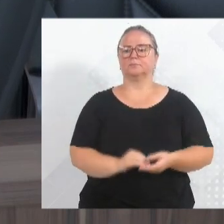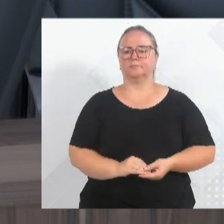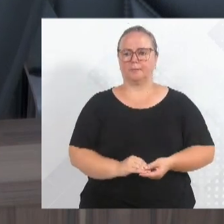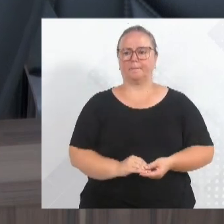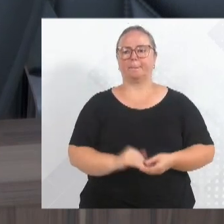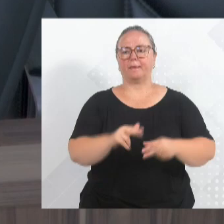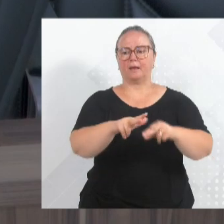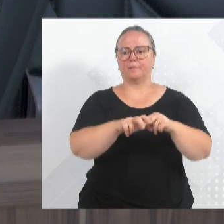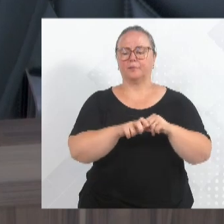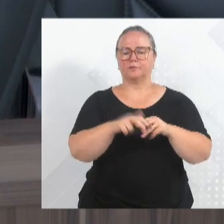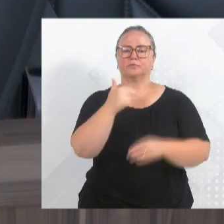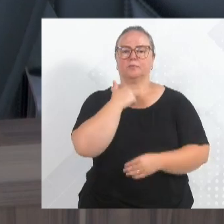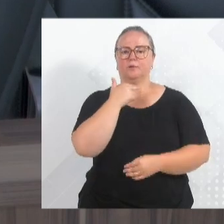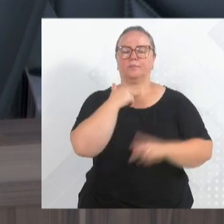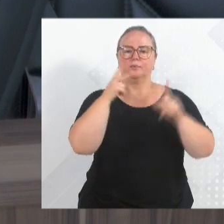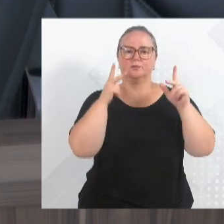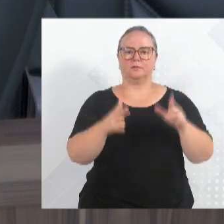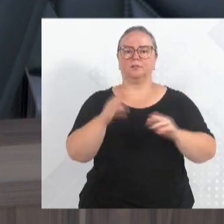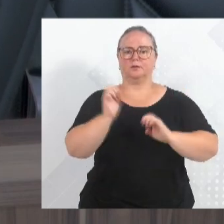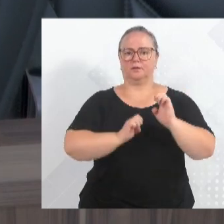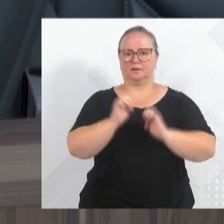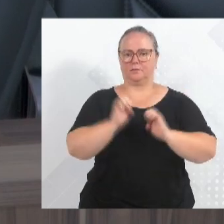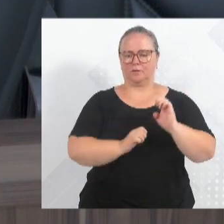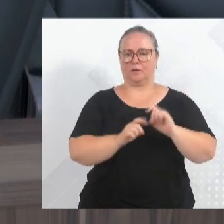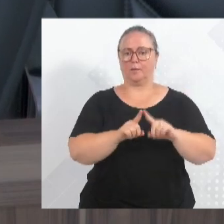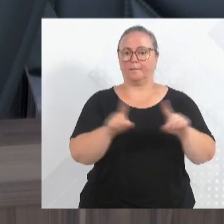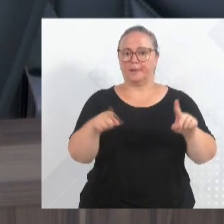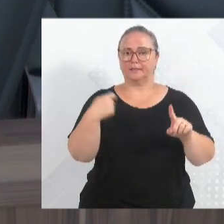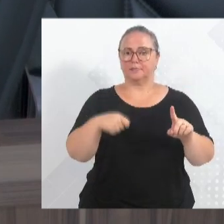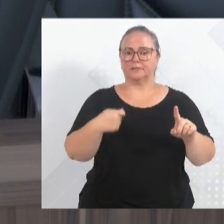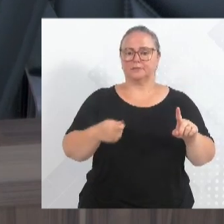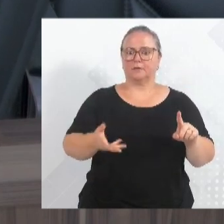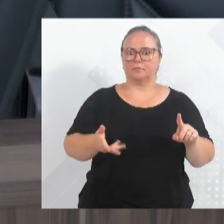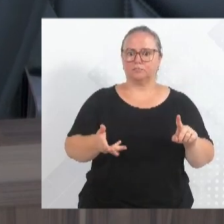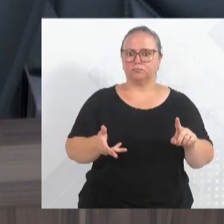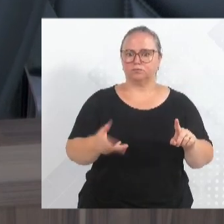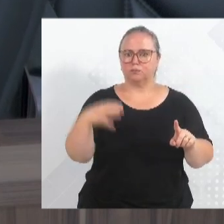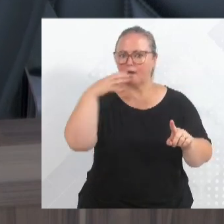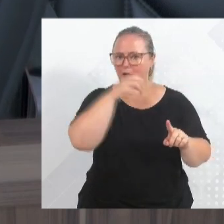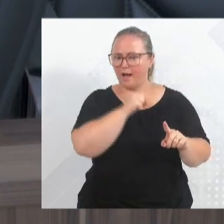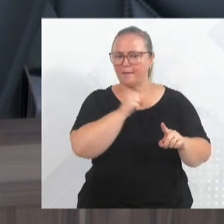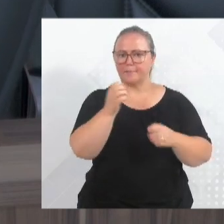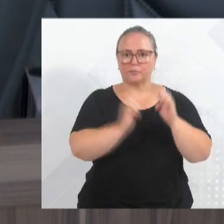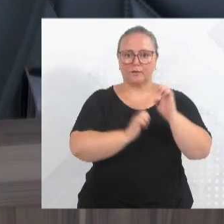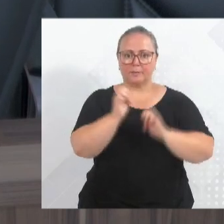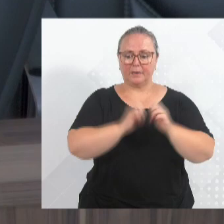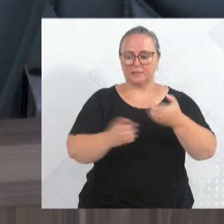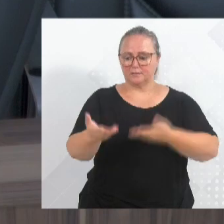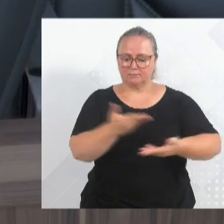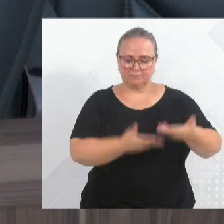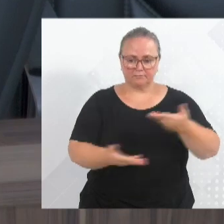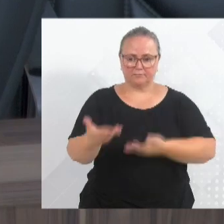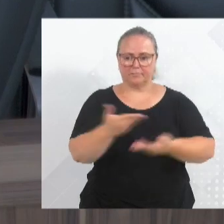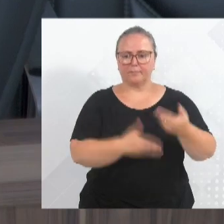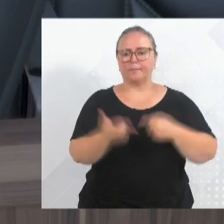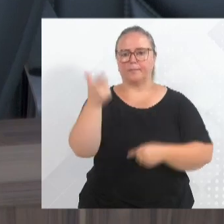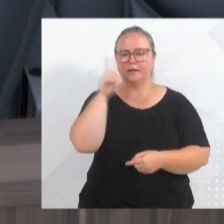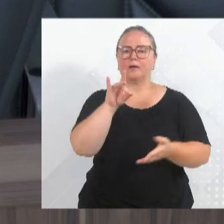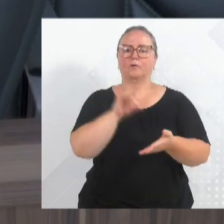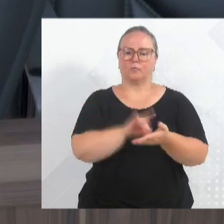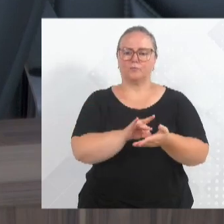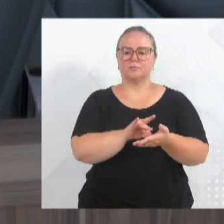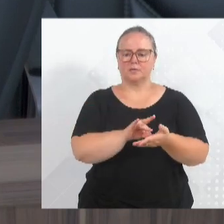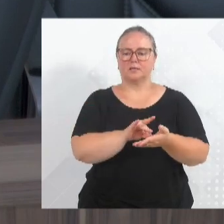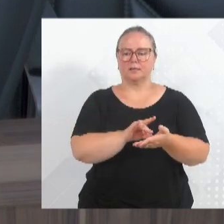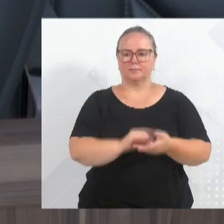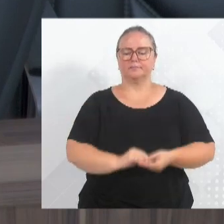mesma empresa. O que precisa ter é uma agilidade maior entre as empresas para que esse